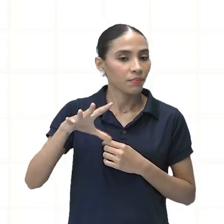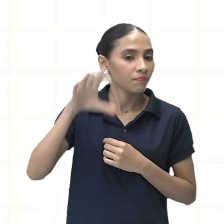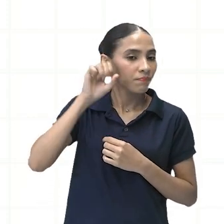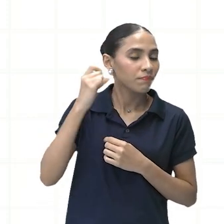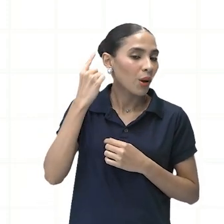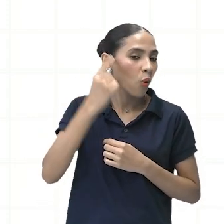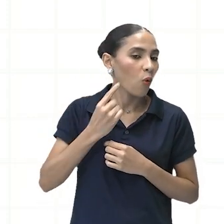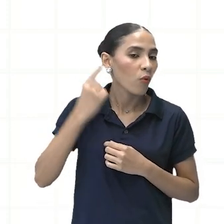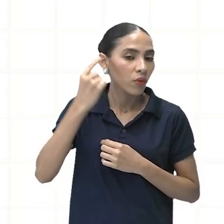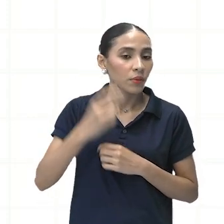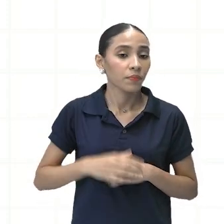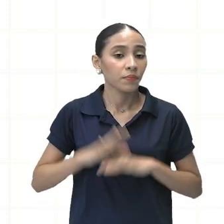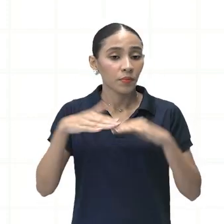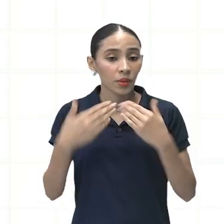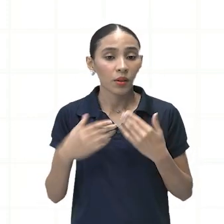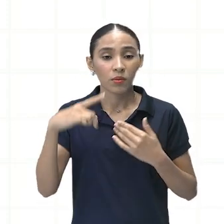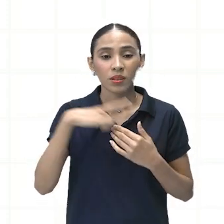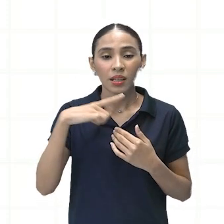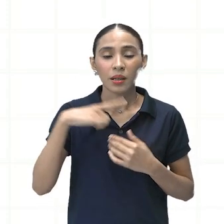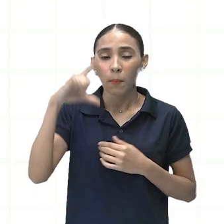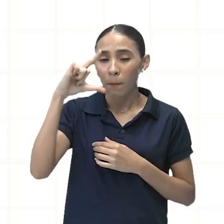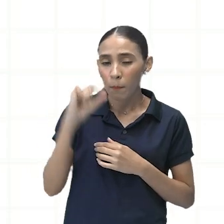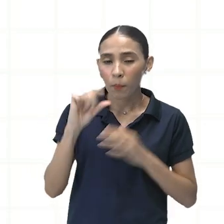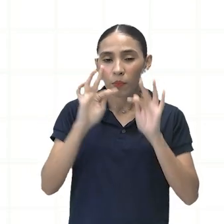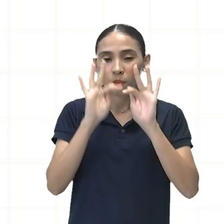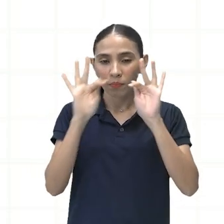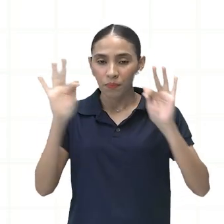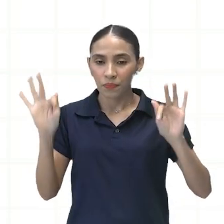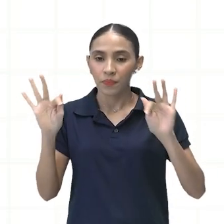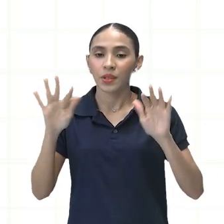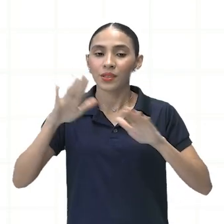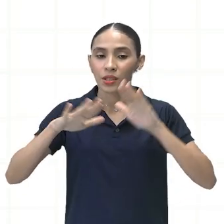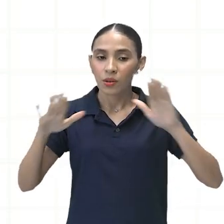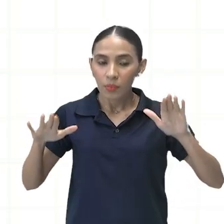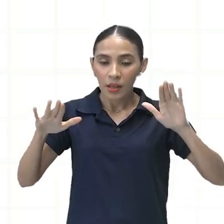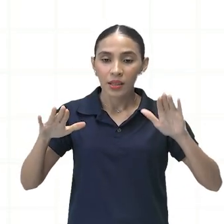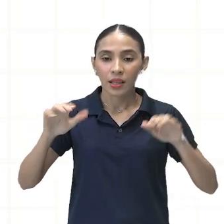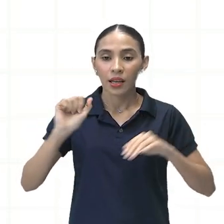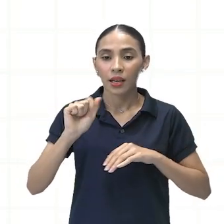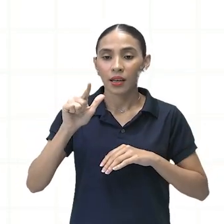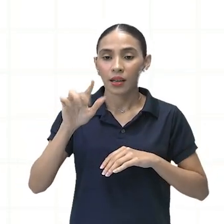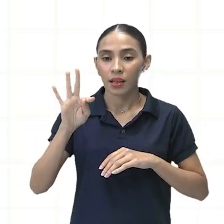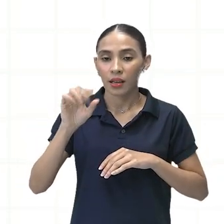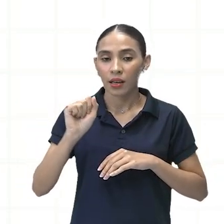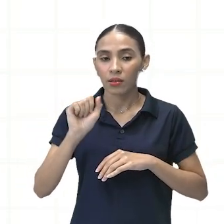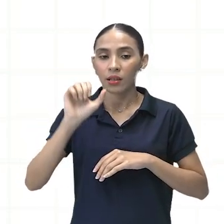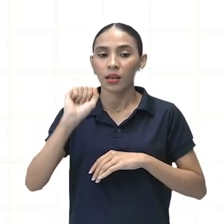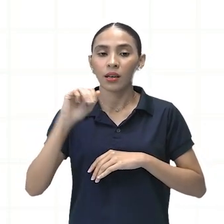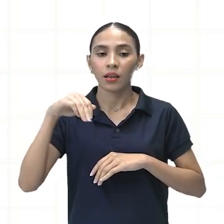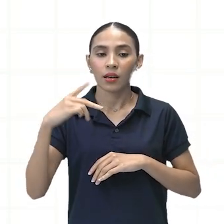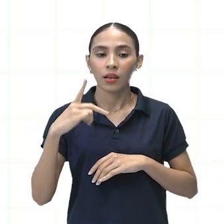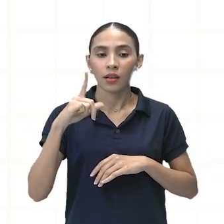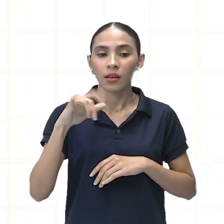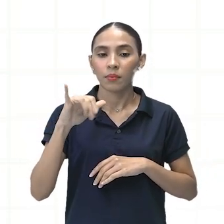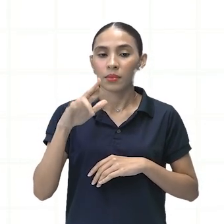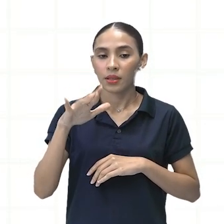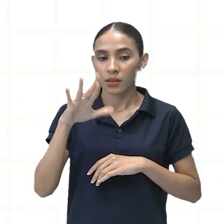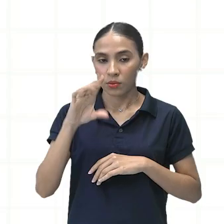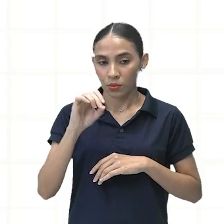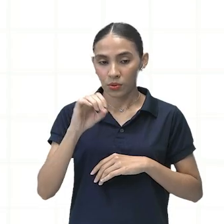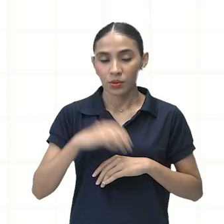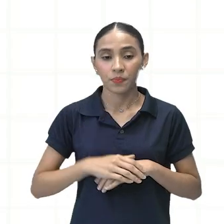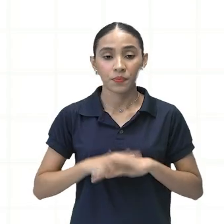nossos ouvidos. Então, elas possuem baixa frequência e geralmente alta amplitude, são ondas